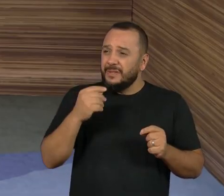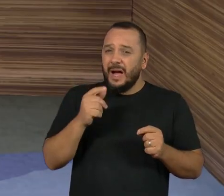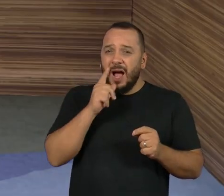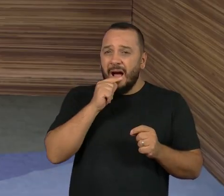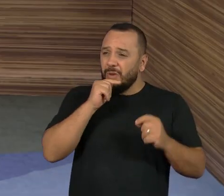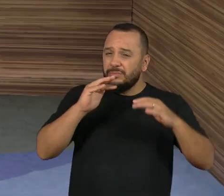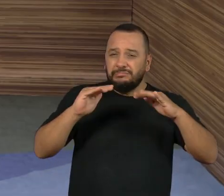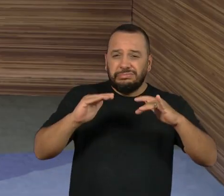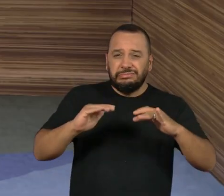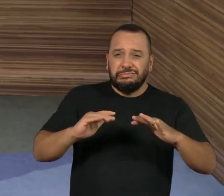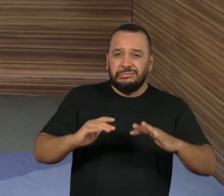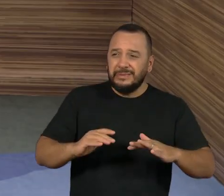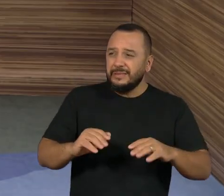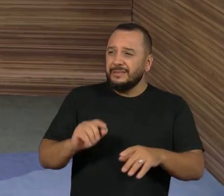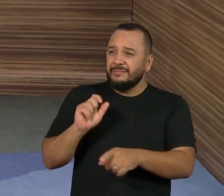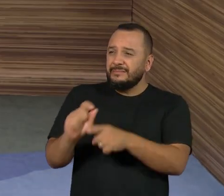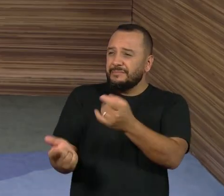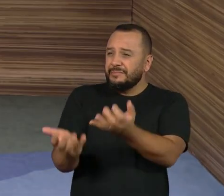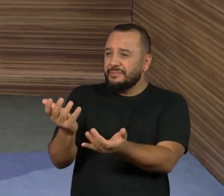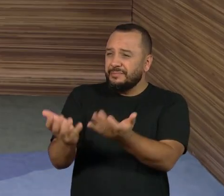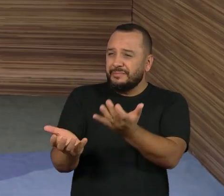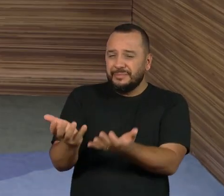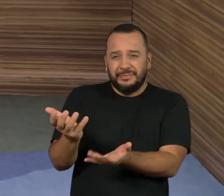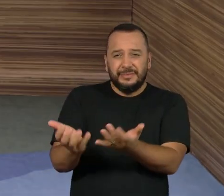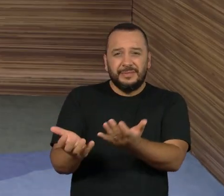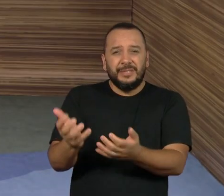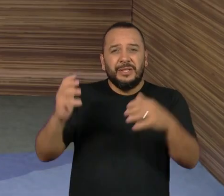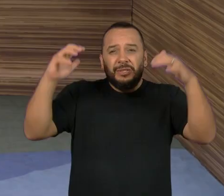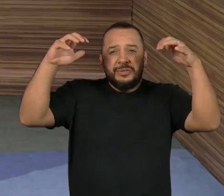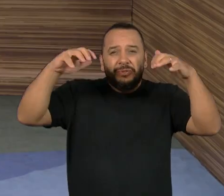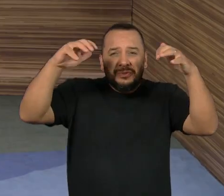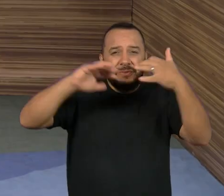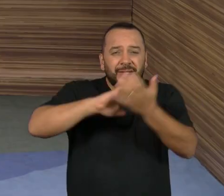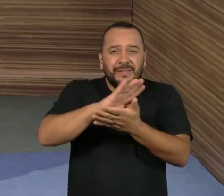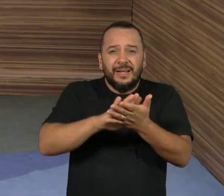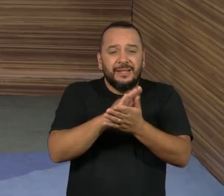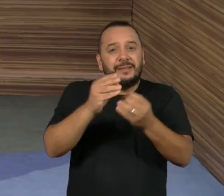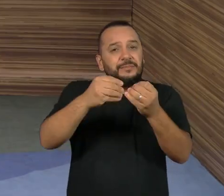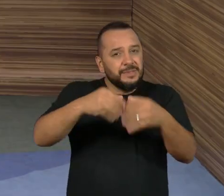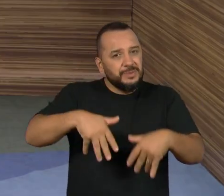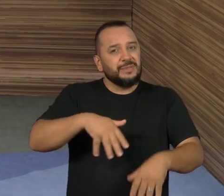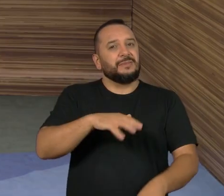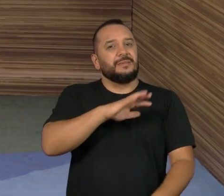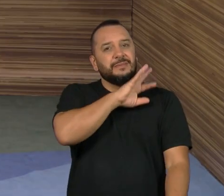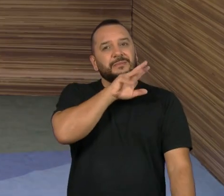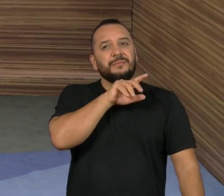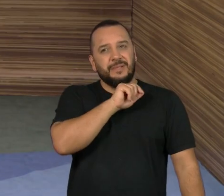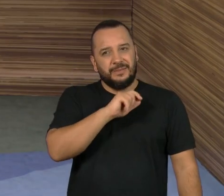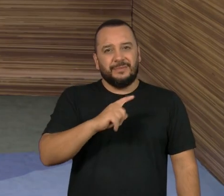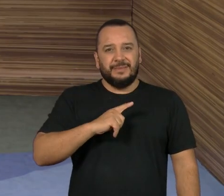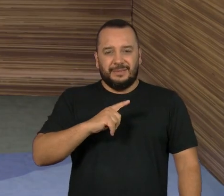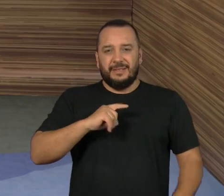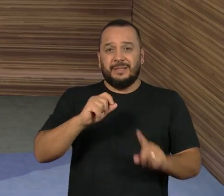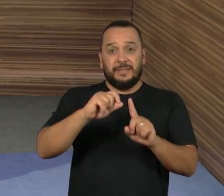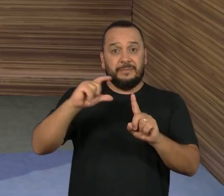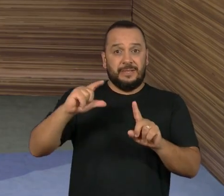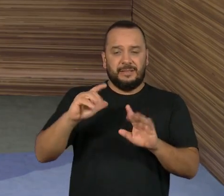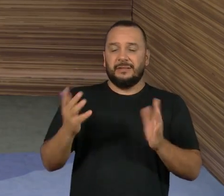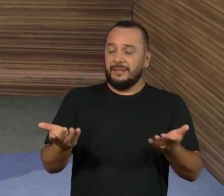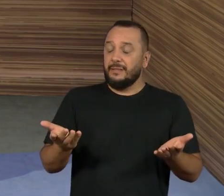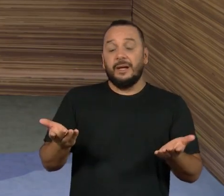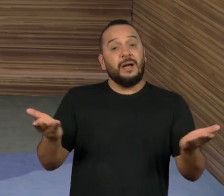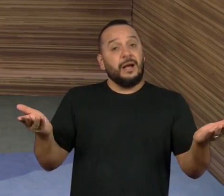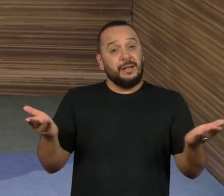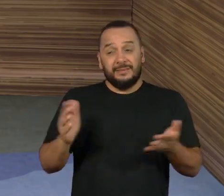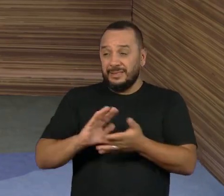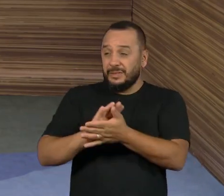As queimadas e a falta de chuvas colocam em risco diversas espécies. Em meio ao cenário de destruição, o